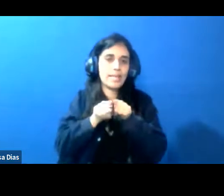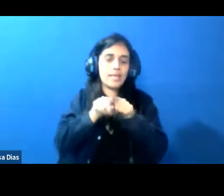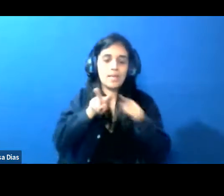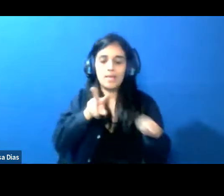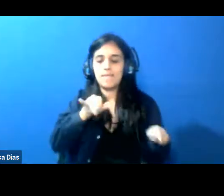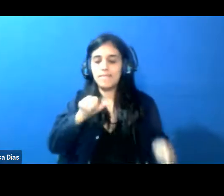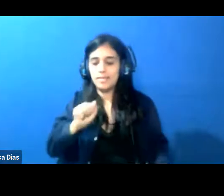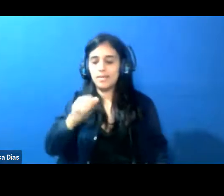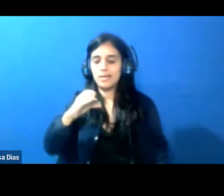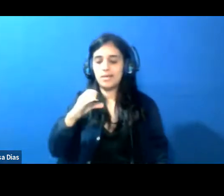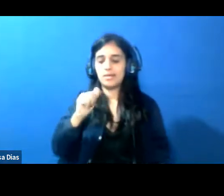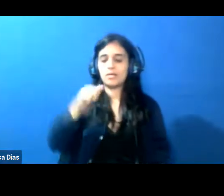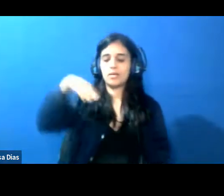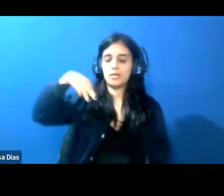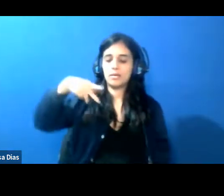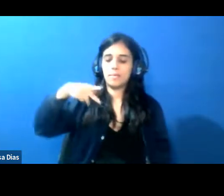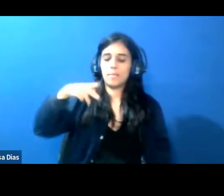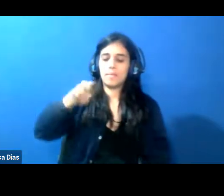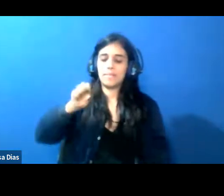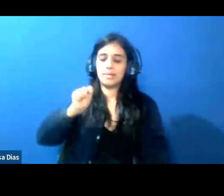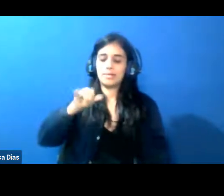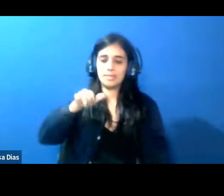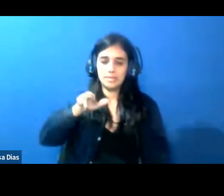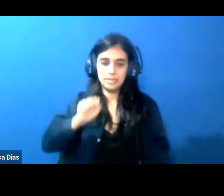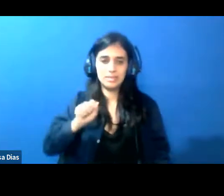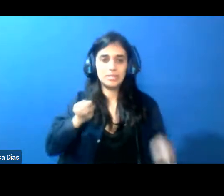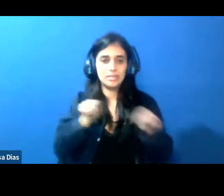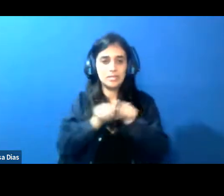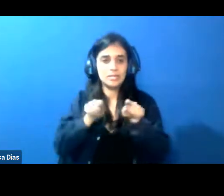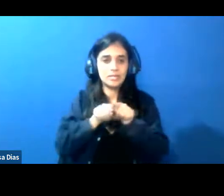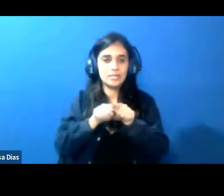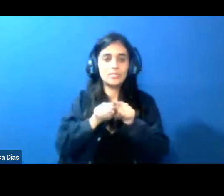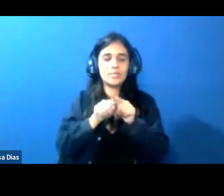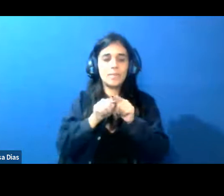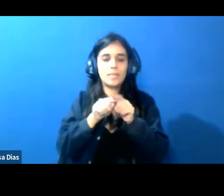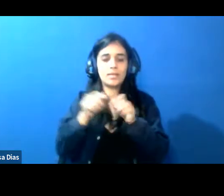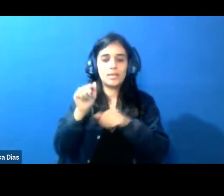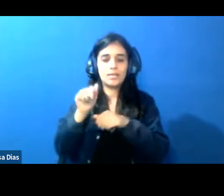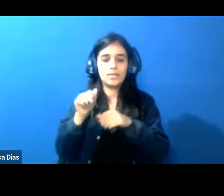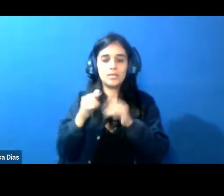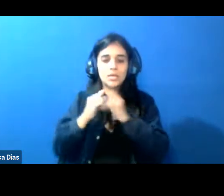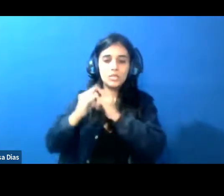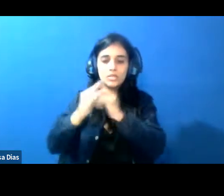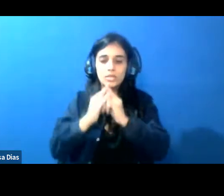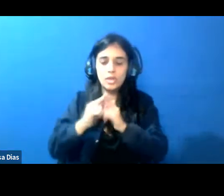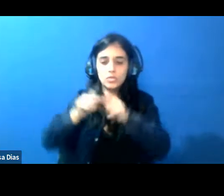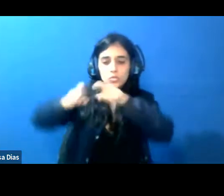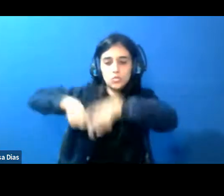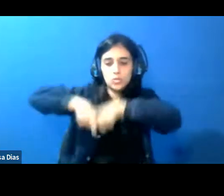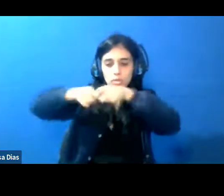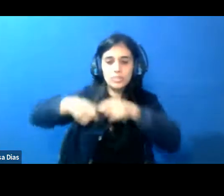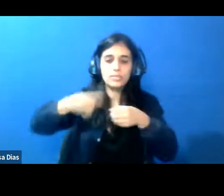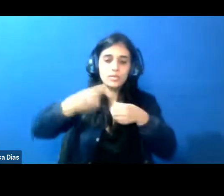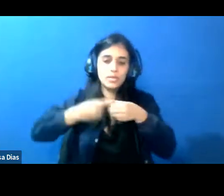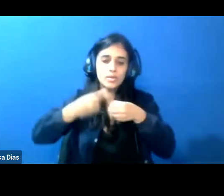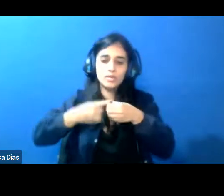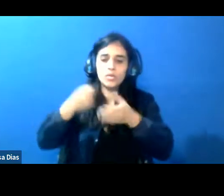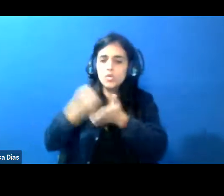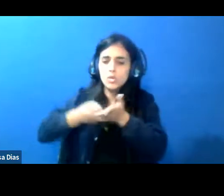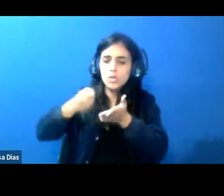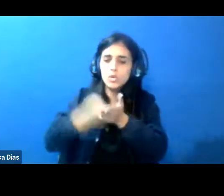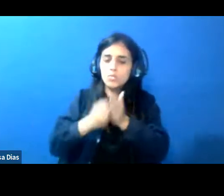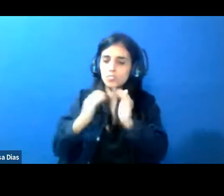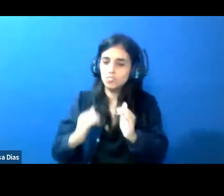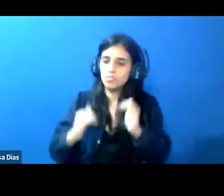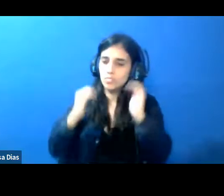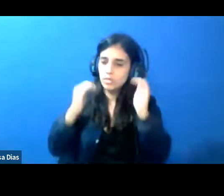ao conjunto de entidades do campo e da cidade que lutam por soberania alimentar.